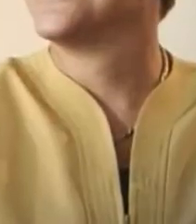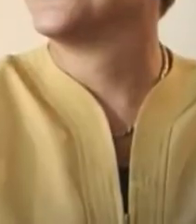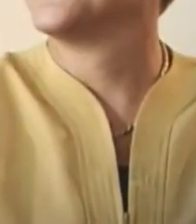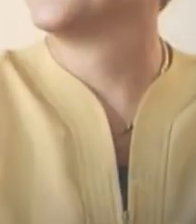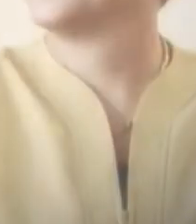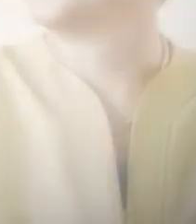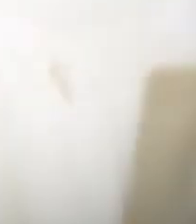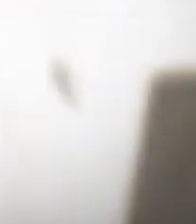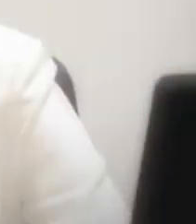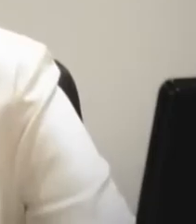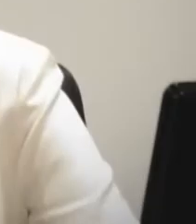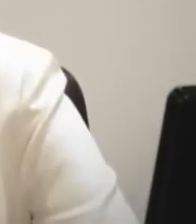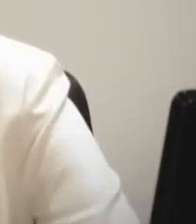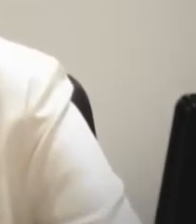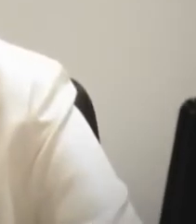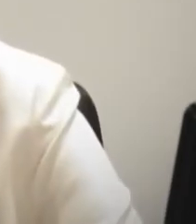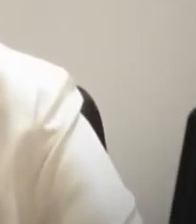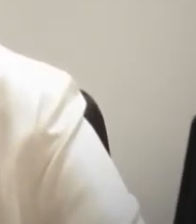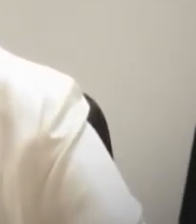o